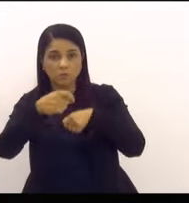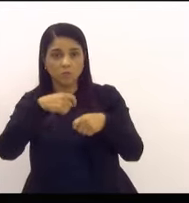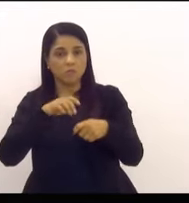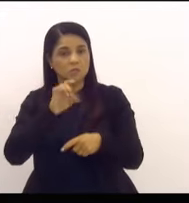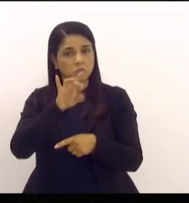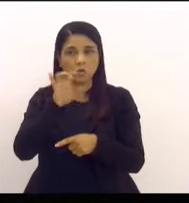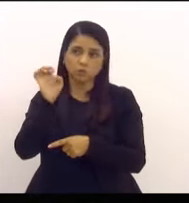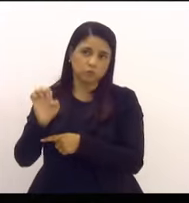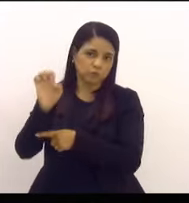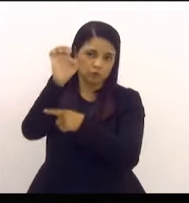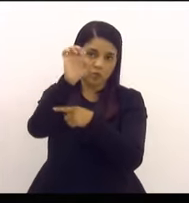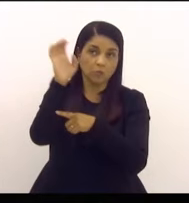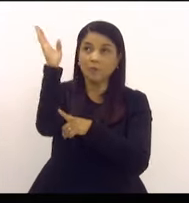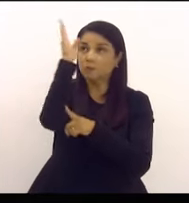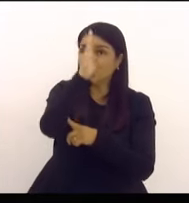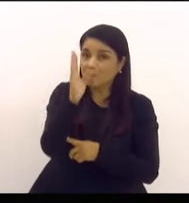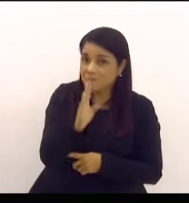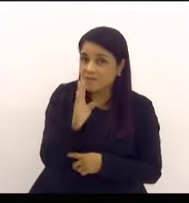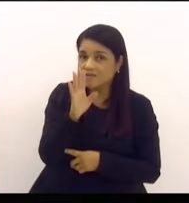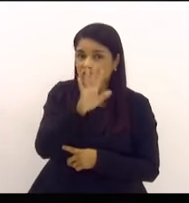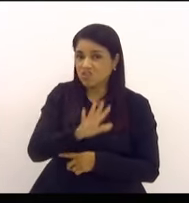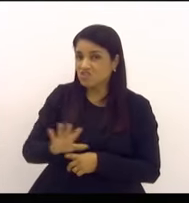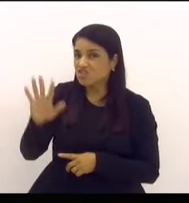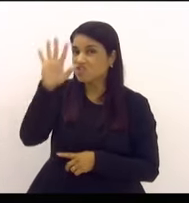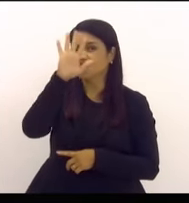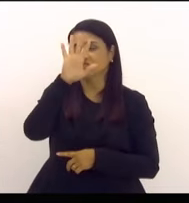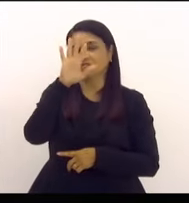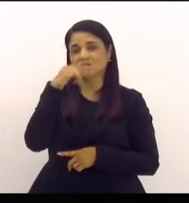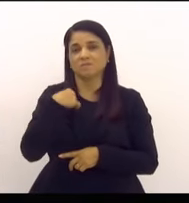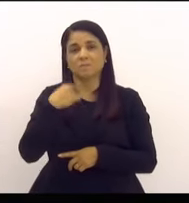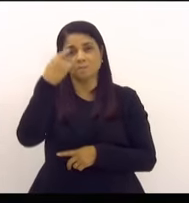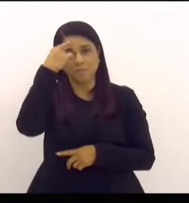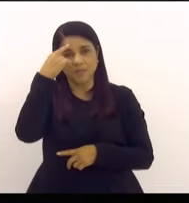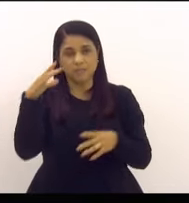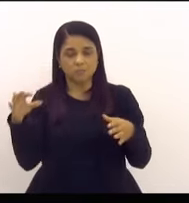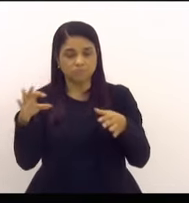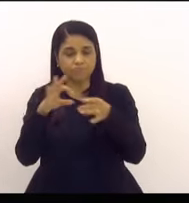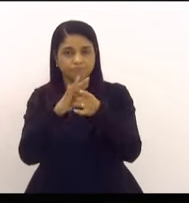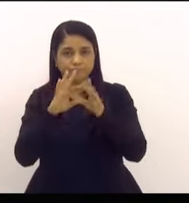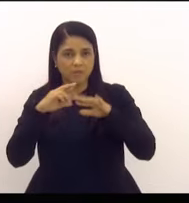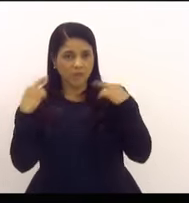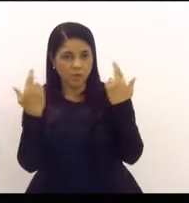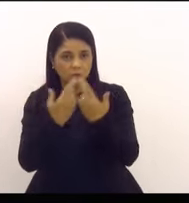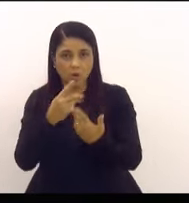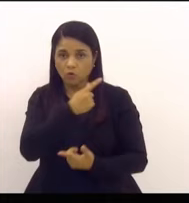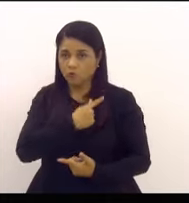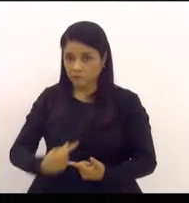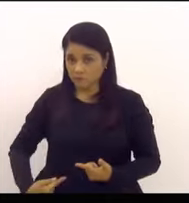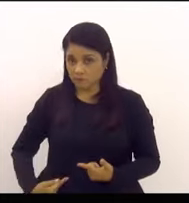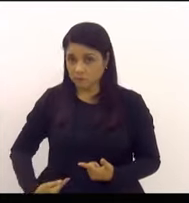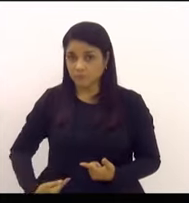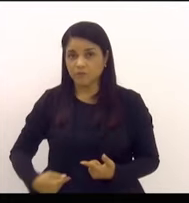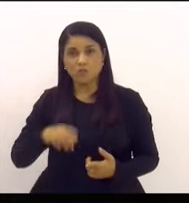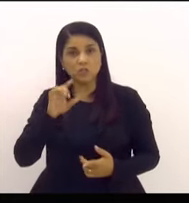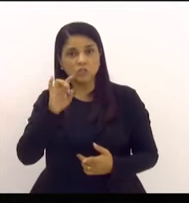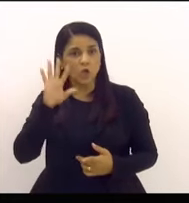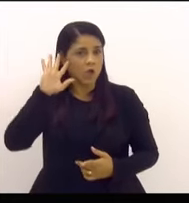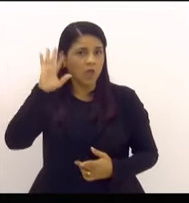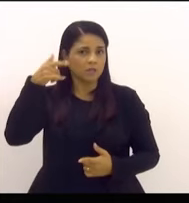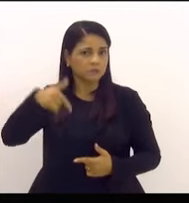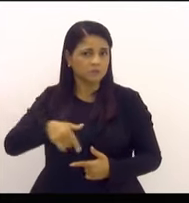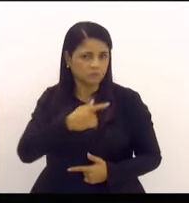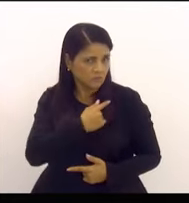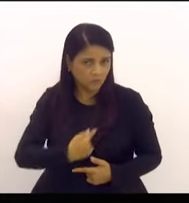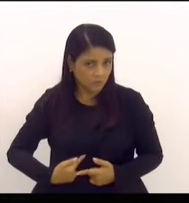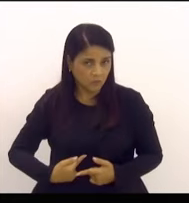seus estados, mas do país. Mas que isso não seja dirigido única e exclusivamente apenas pelo governador.